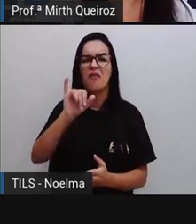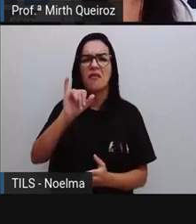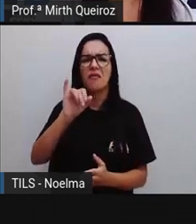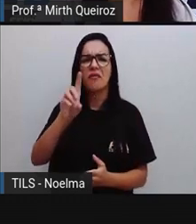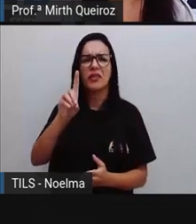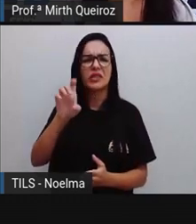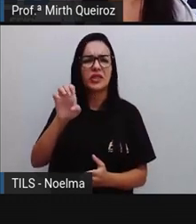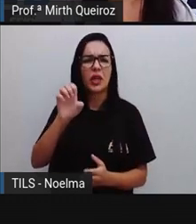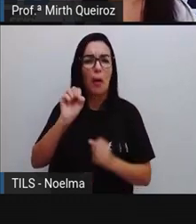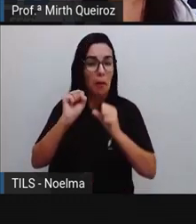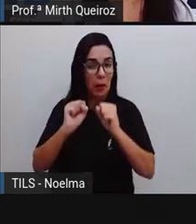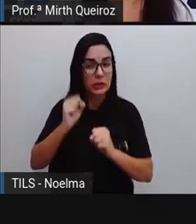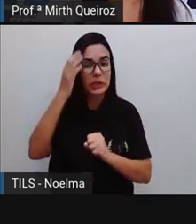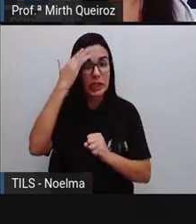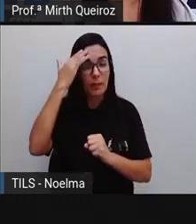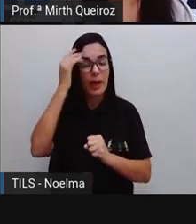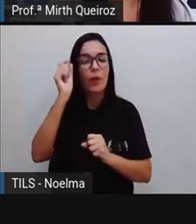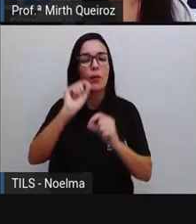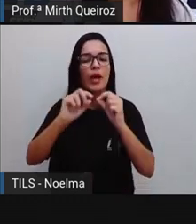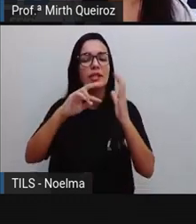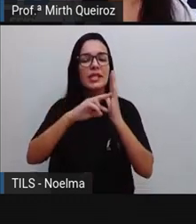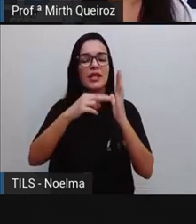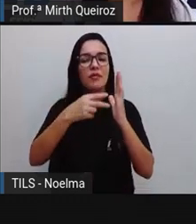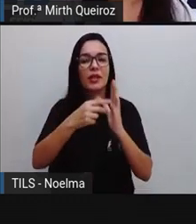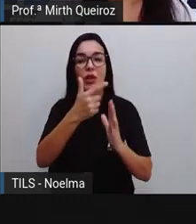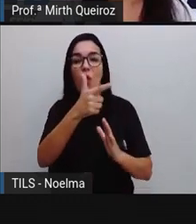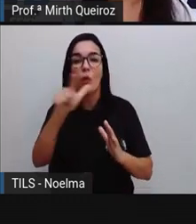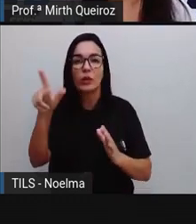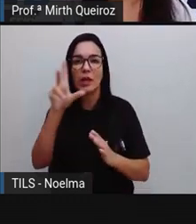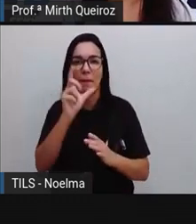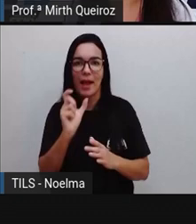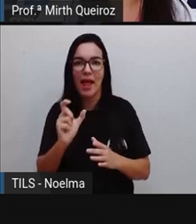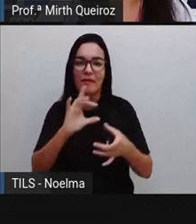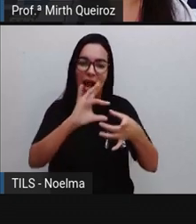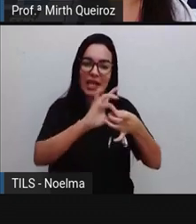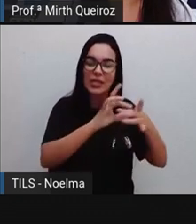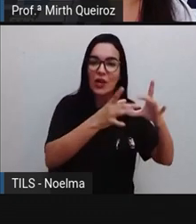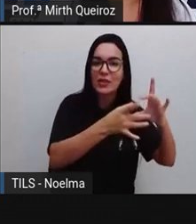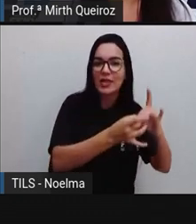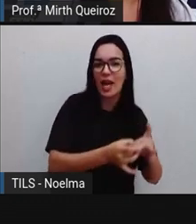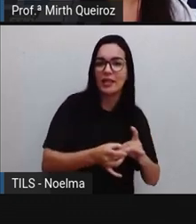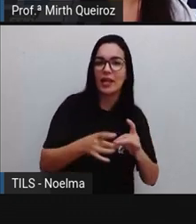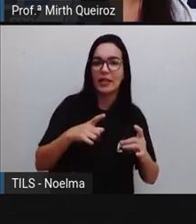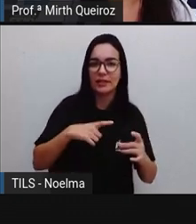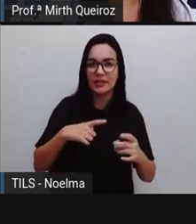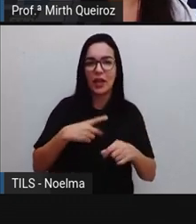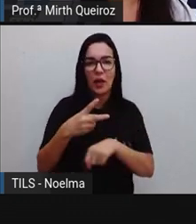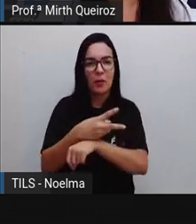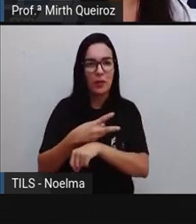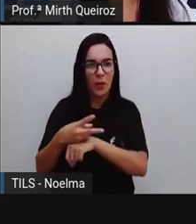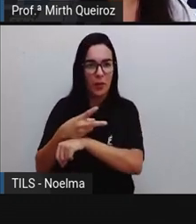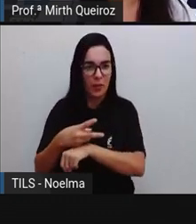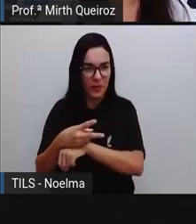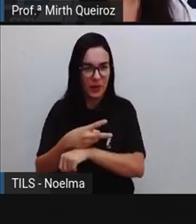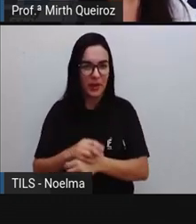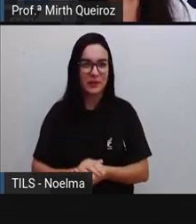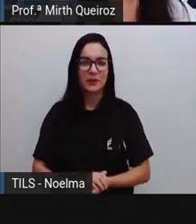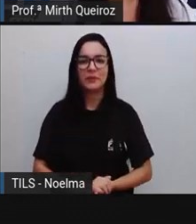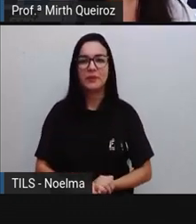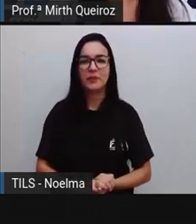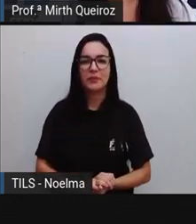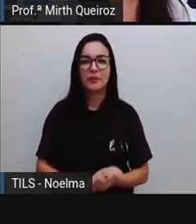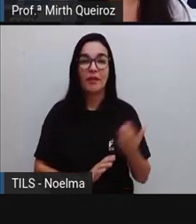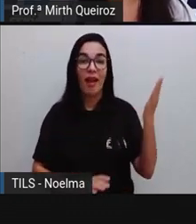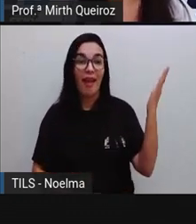saber, né, o significado aí de outras palavras que estejam associadas com essa palavra que a gente buscou ou com o termo que a gente buscou. E